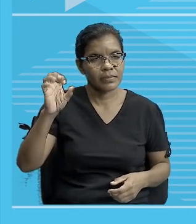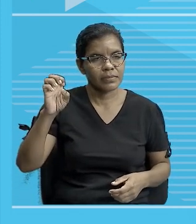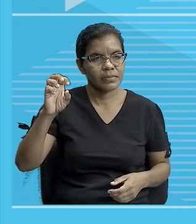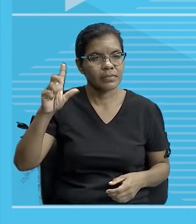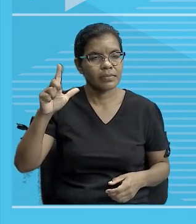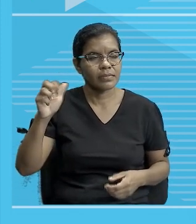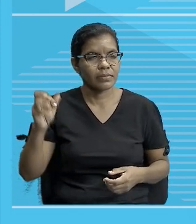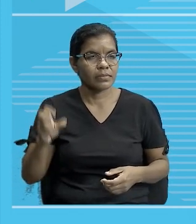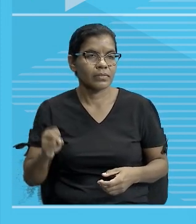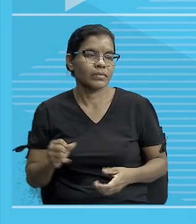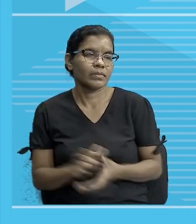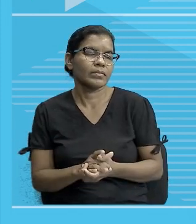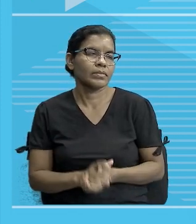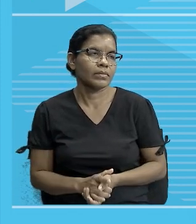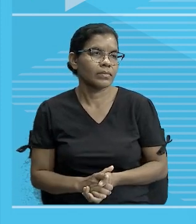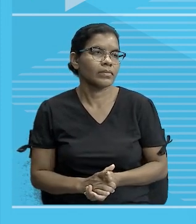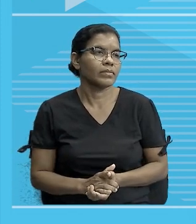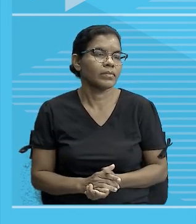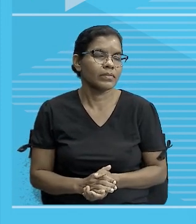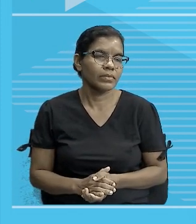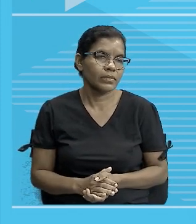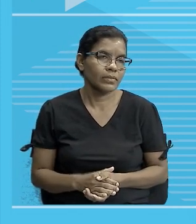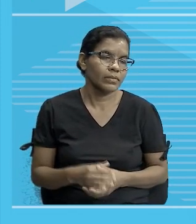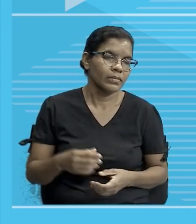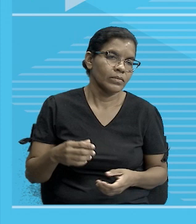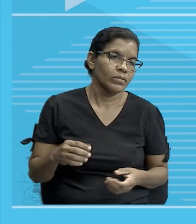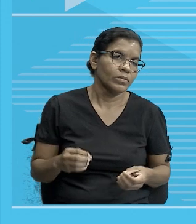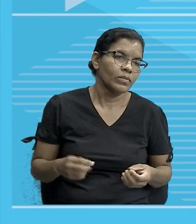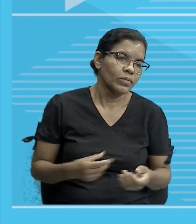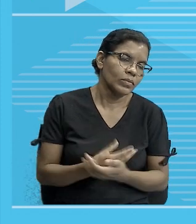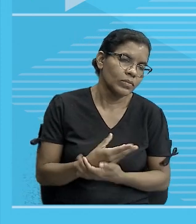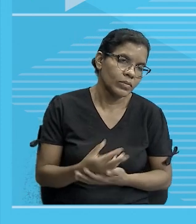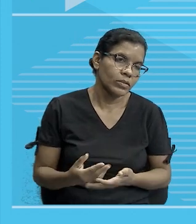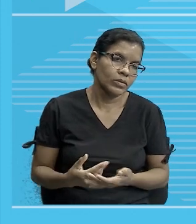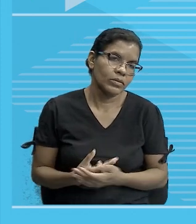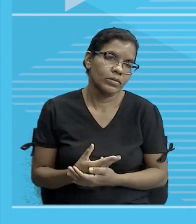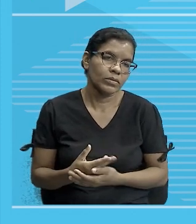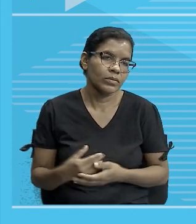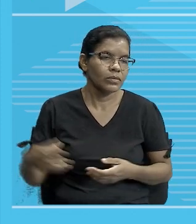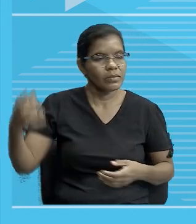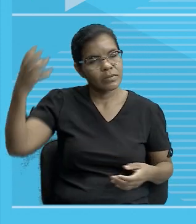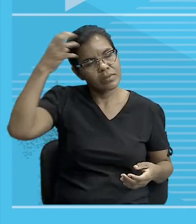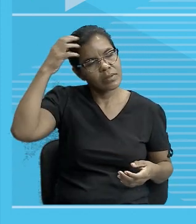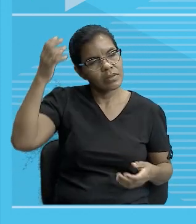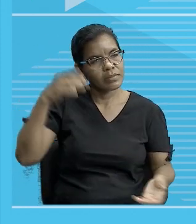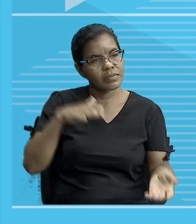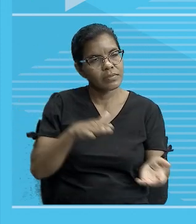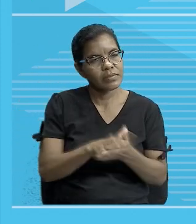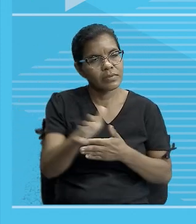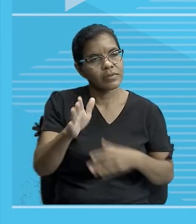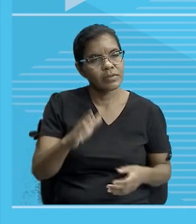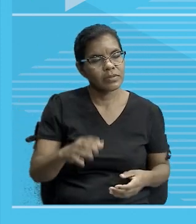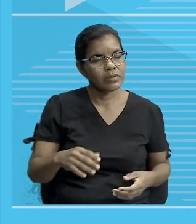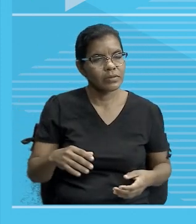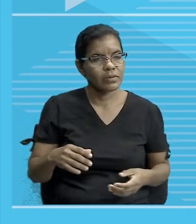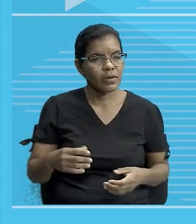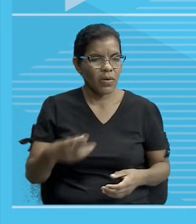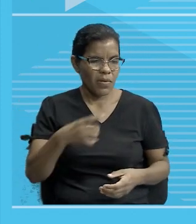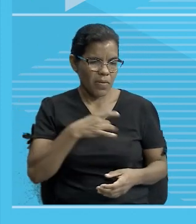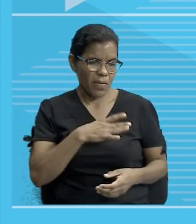exploravam eles. Muitos nobres fugiram, no grande medo. Tá com medinho, vem aqui.